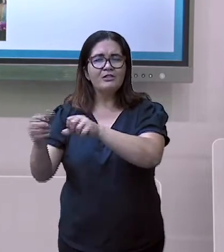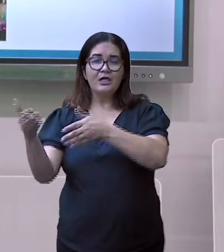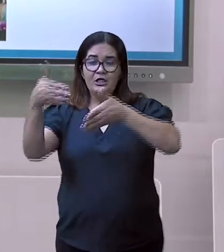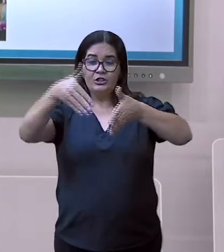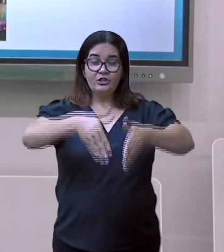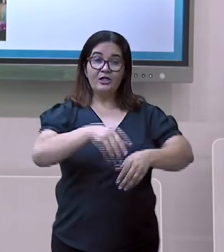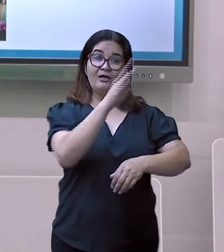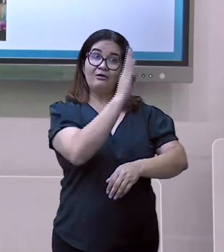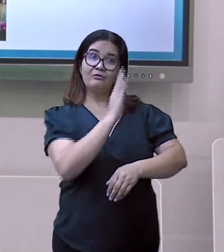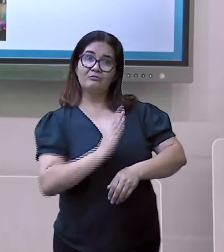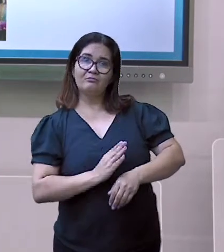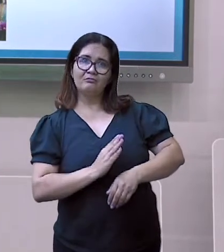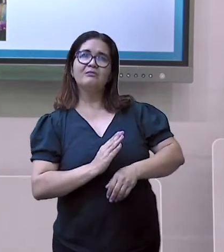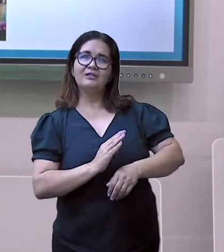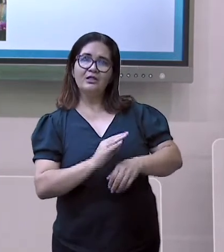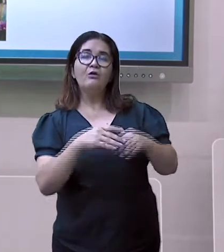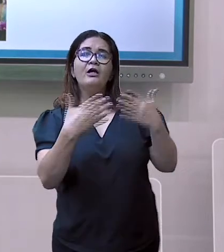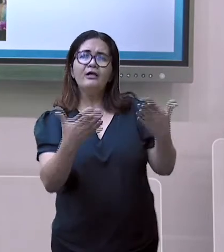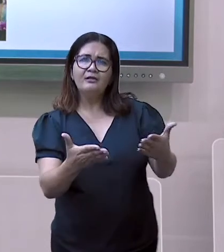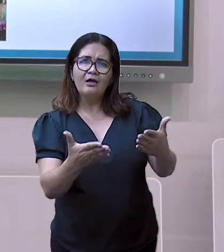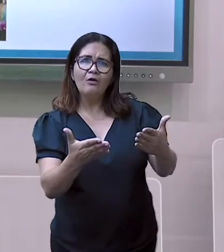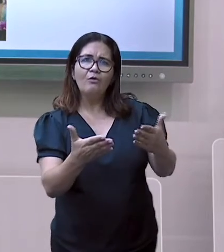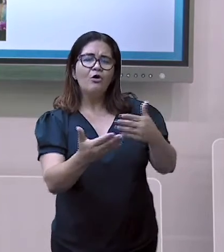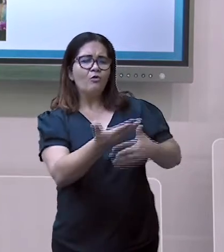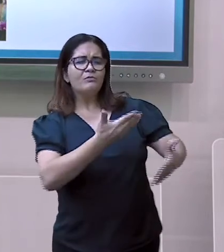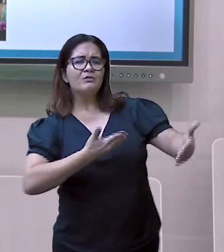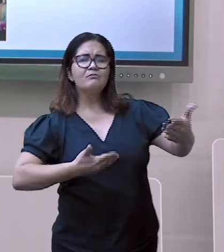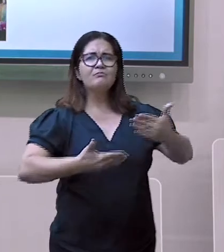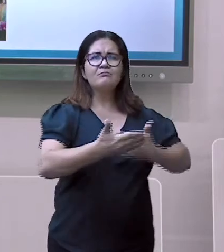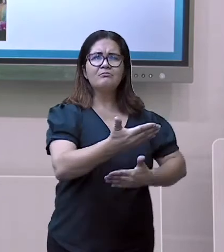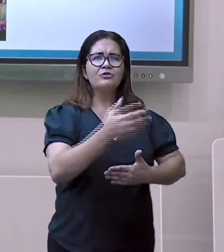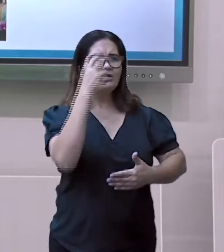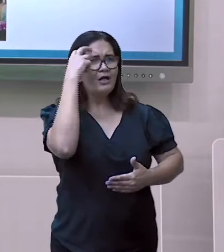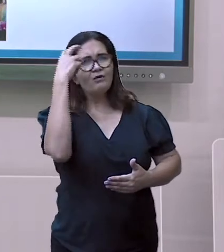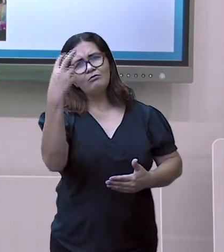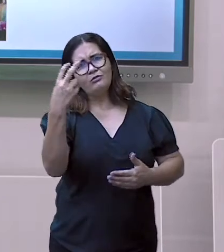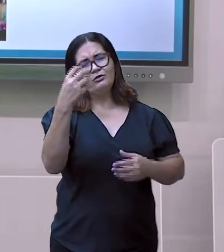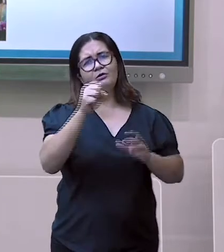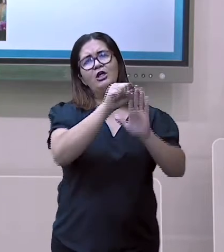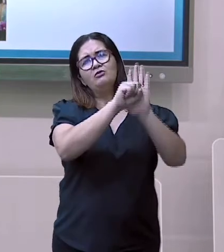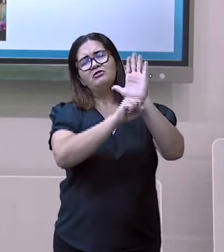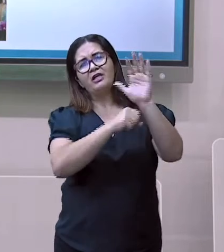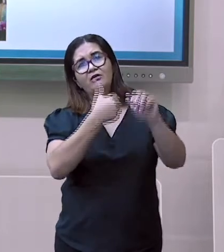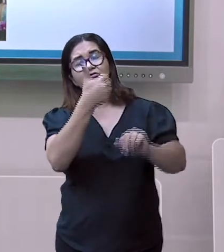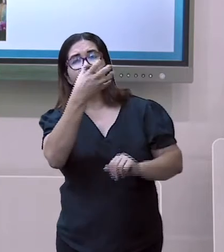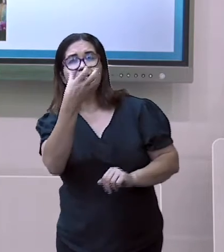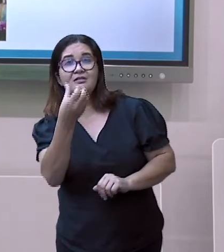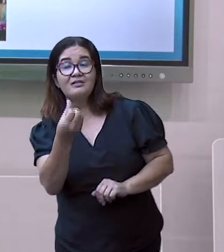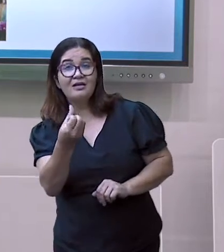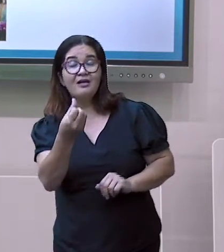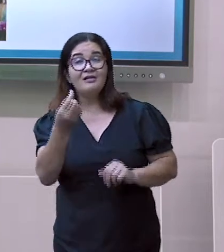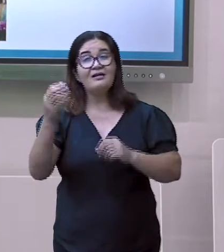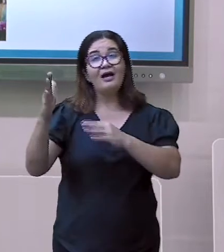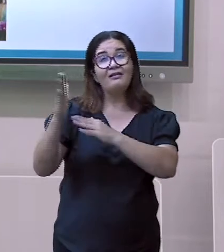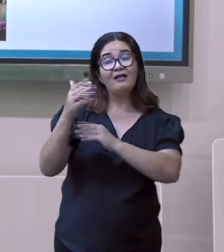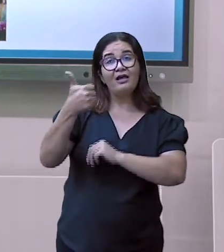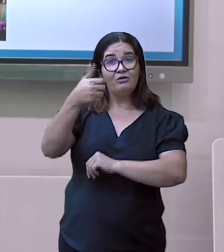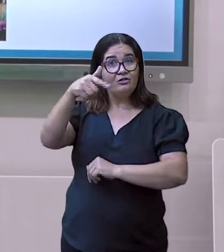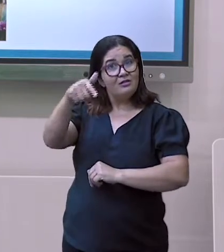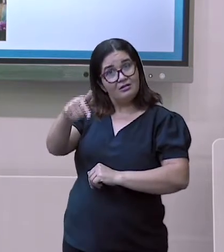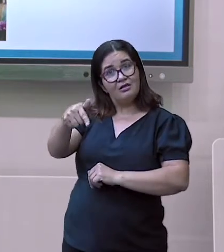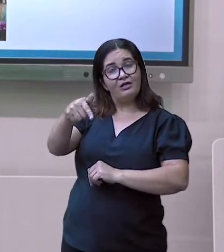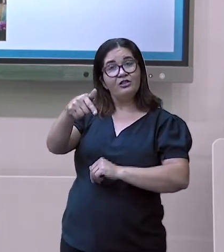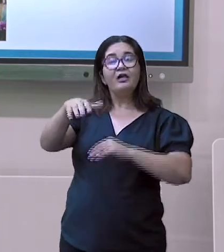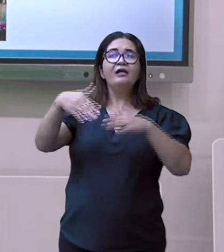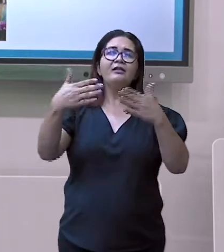festividade estabeleceu-se no país entre o século XVI e XVII e teve como